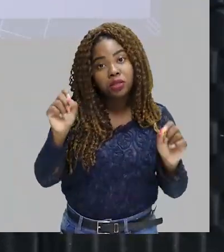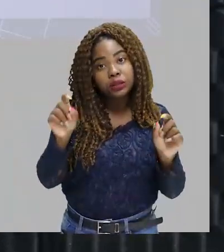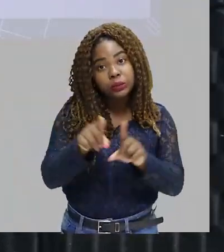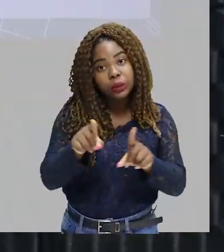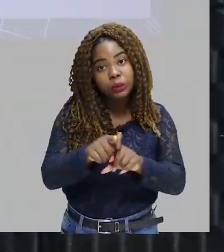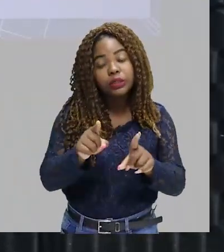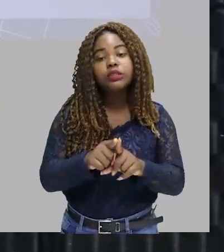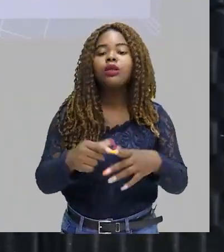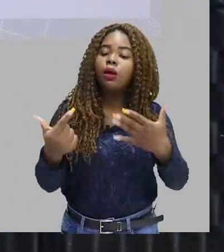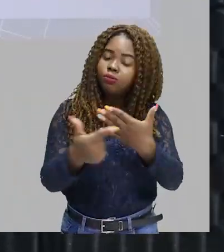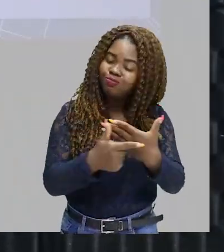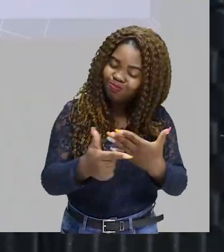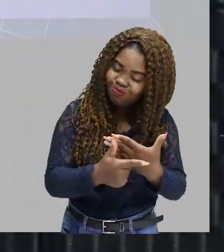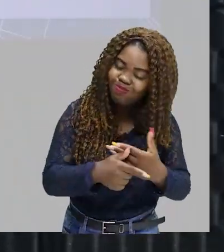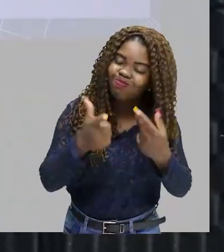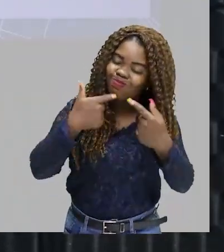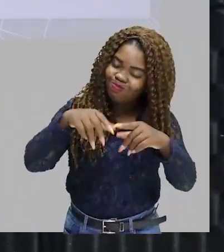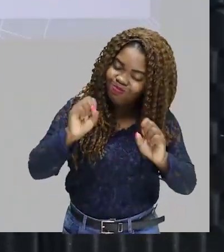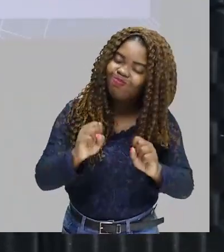as funções da linguagem.